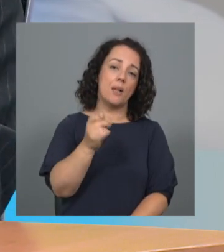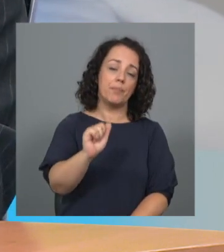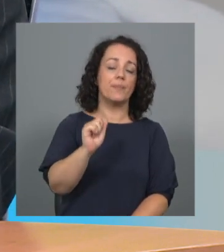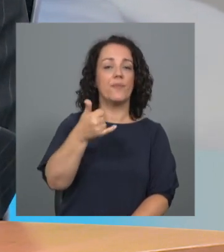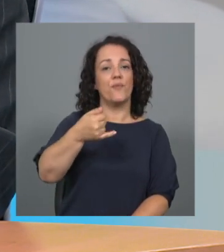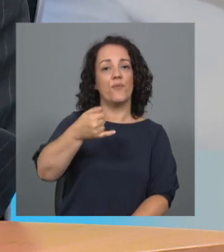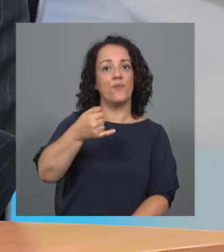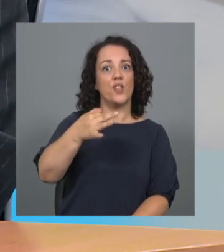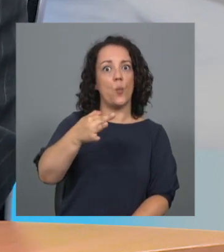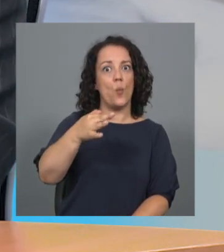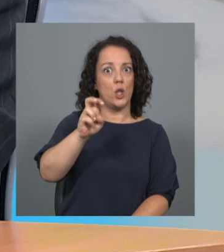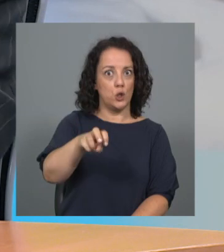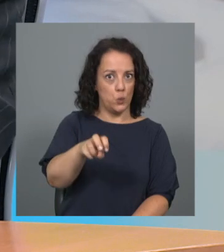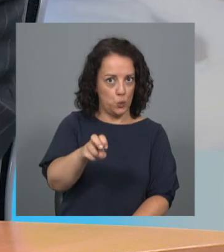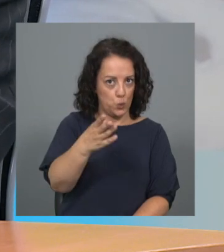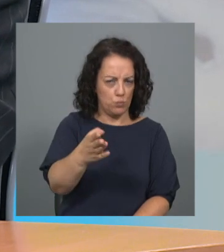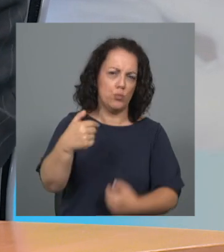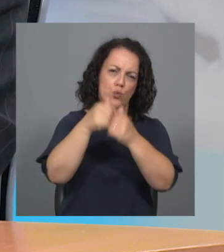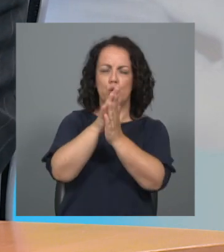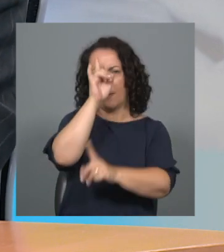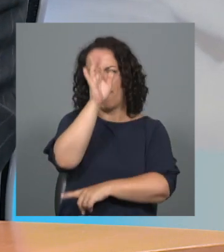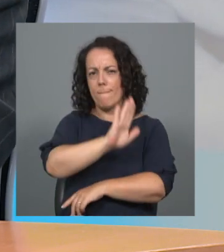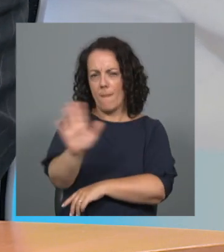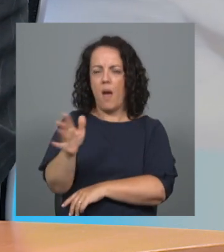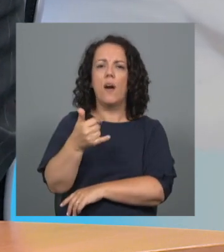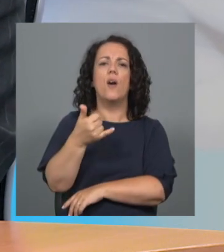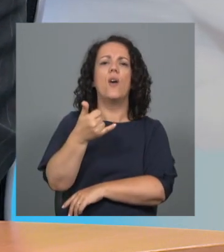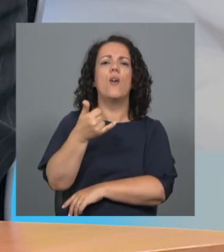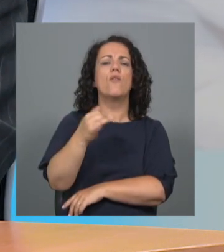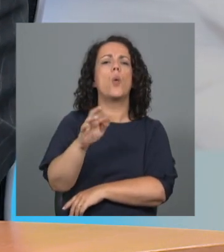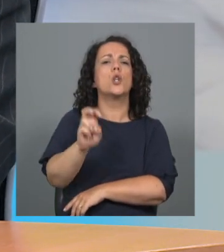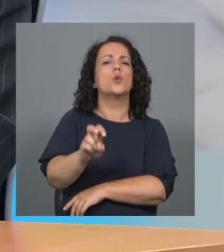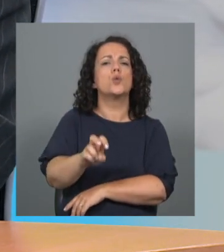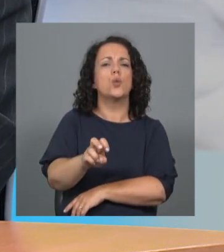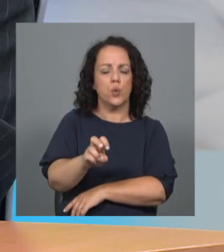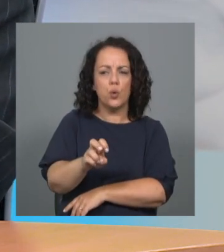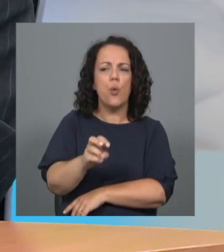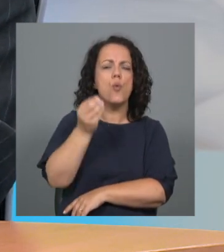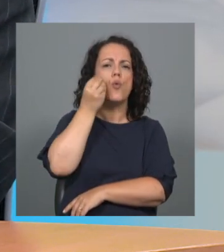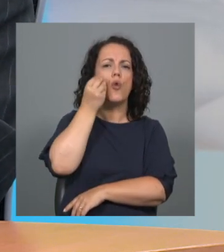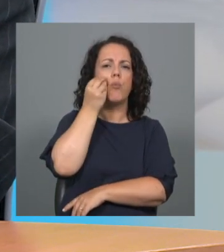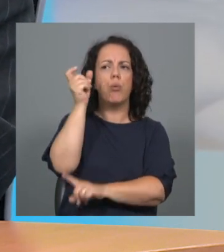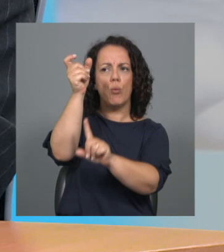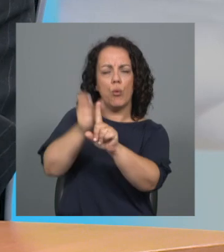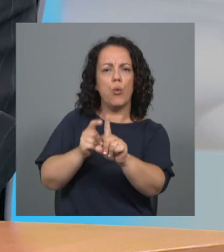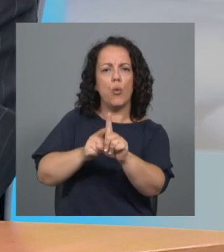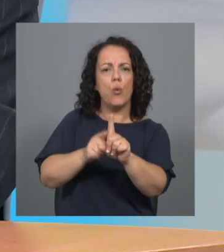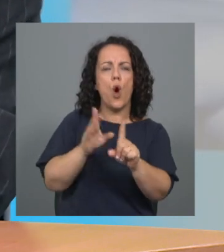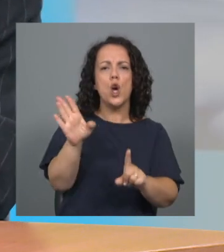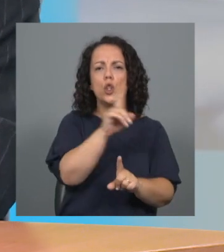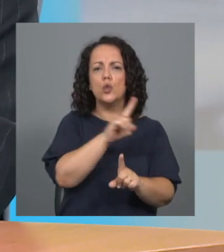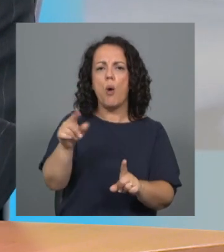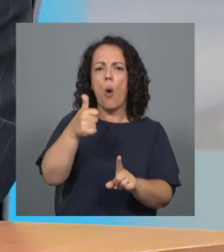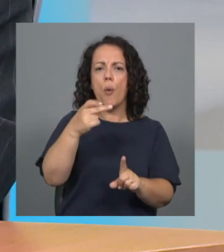de junho, toda a gente sabe que este contexto sobre o nascimento de João Batista tem a ver com